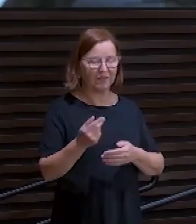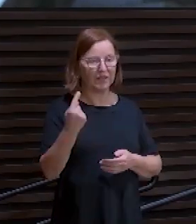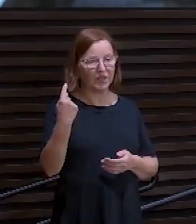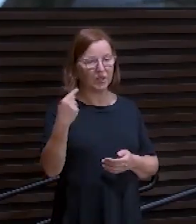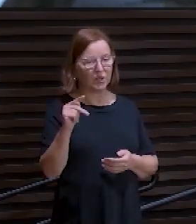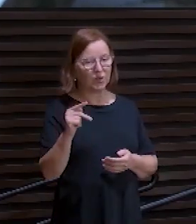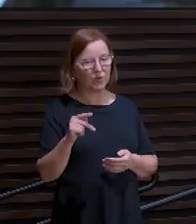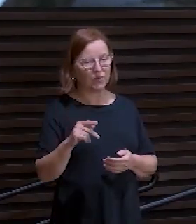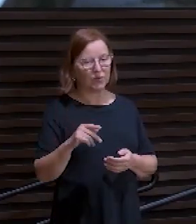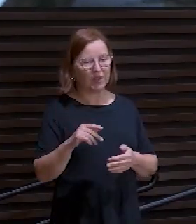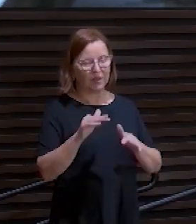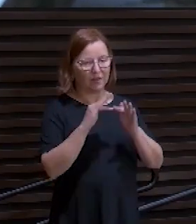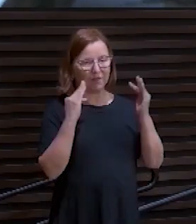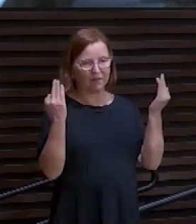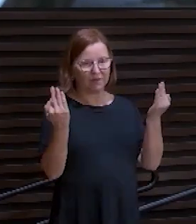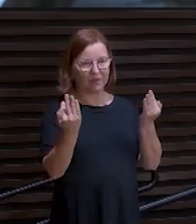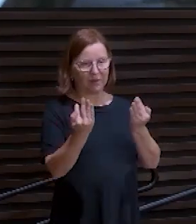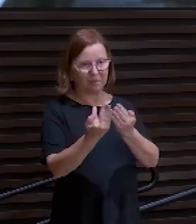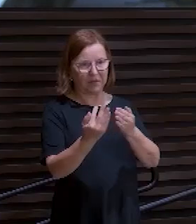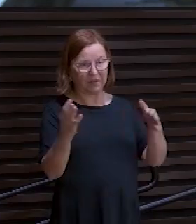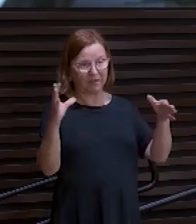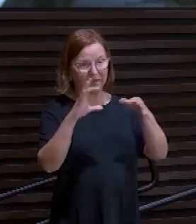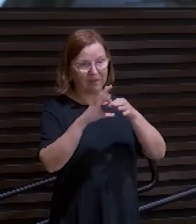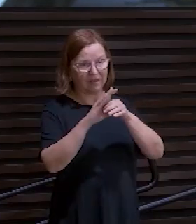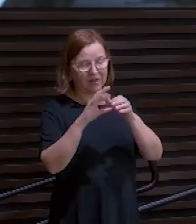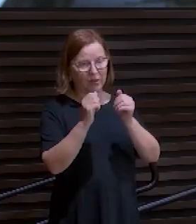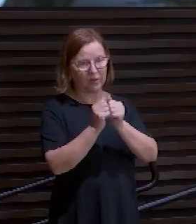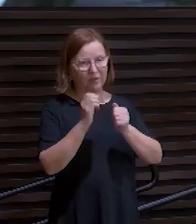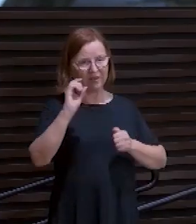Reconcilia-te com os teus.